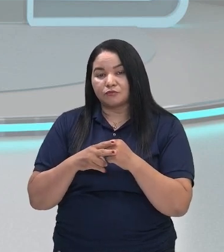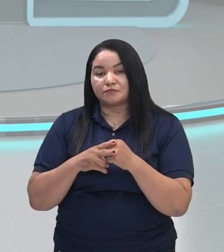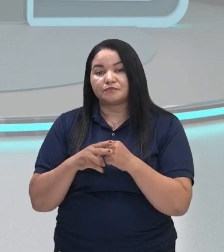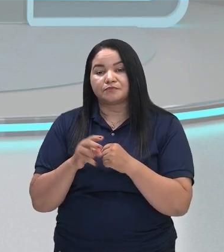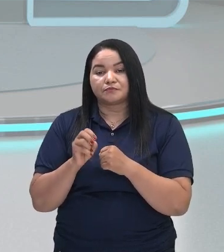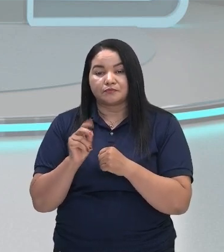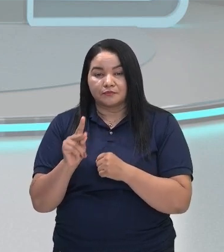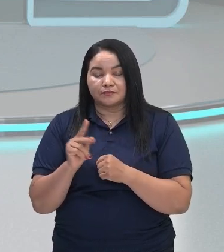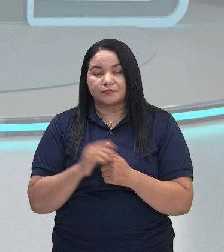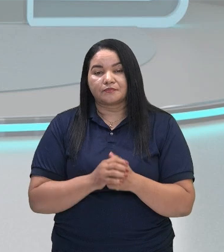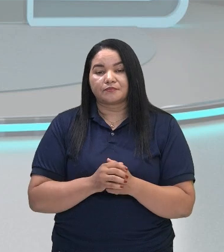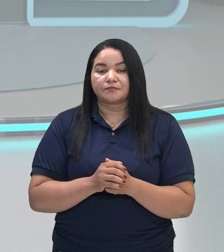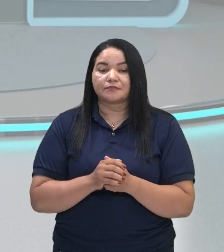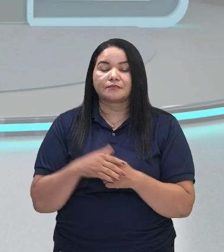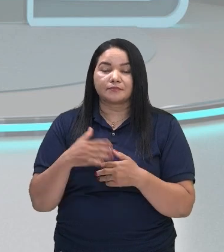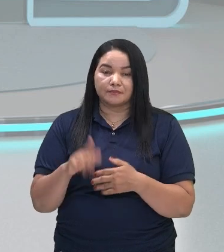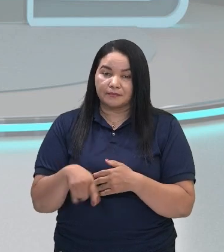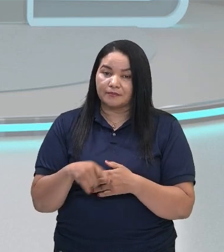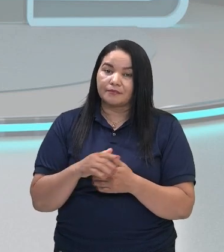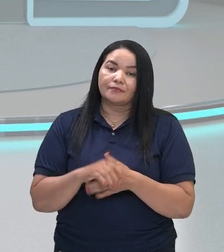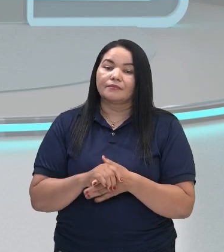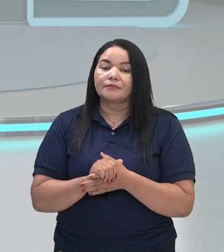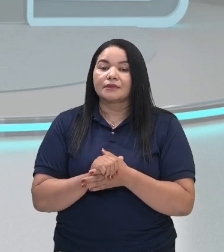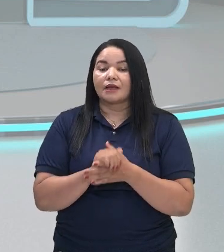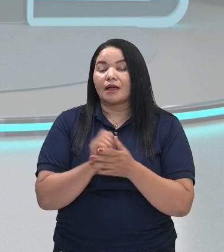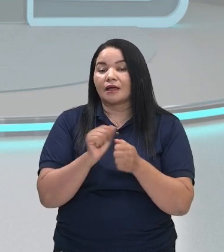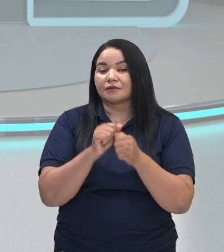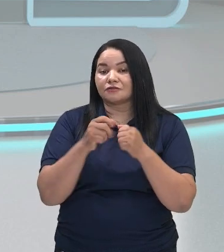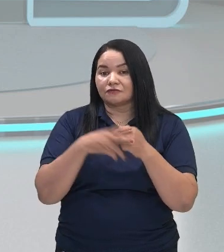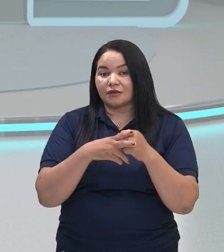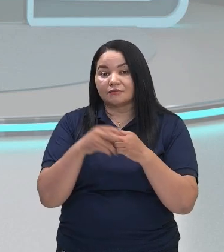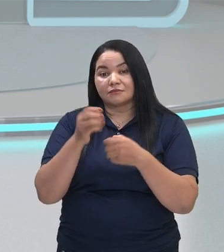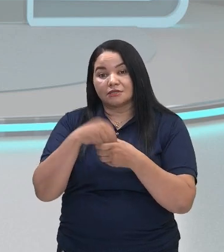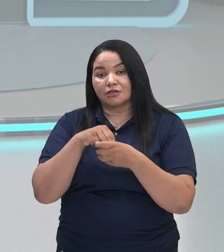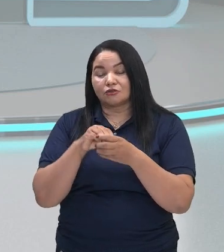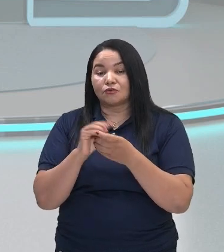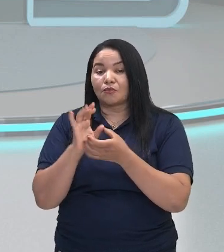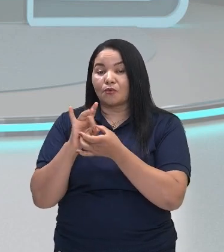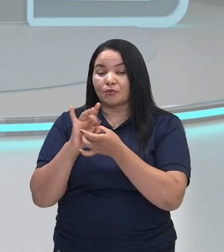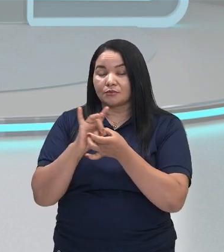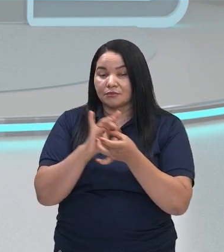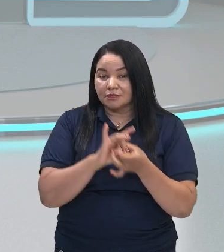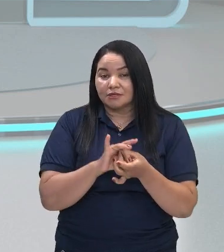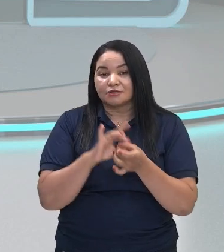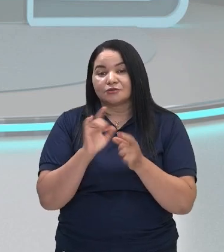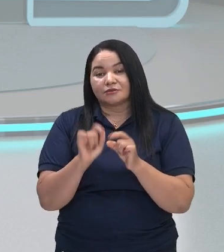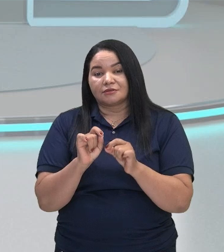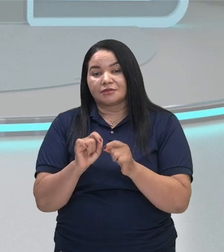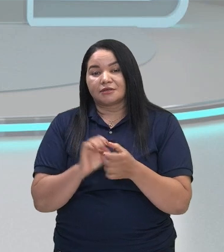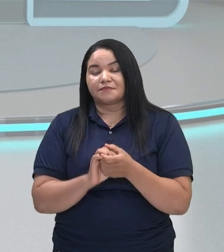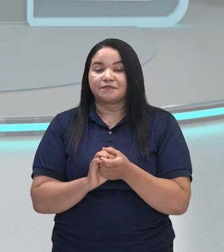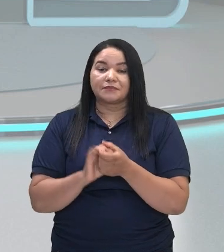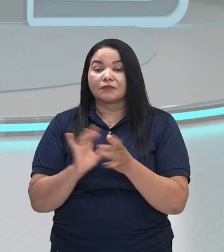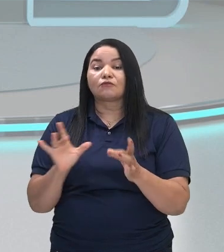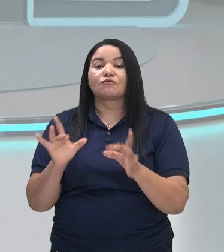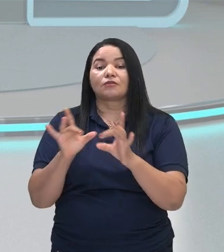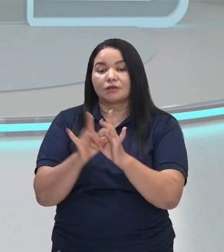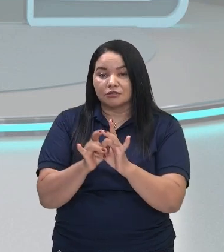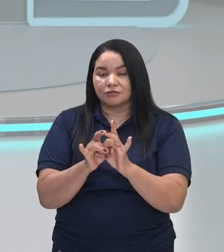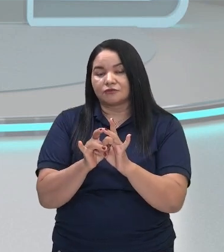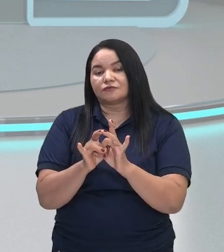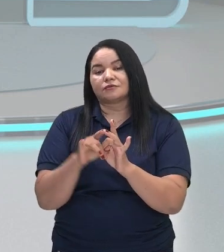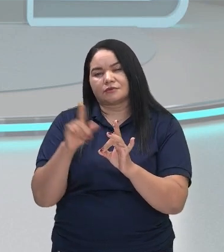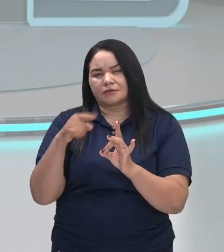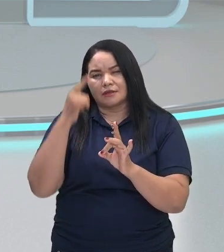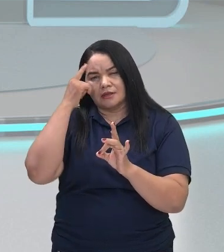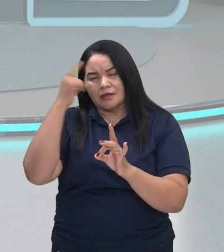essa é a função dos advérbios dentro de um contexto onde eles são linking words, tá? Nós já vimos